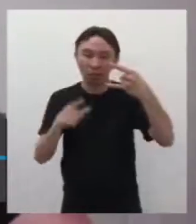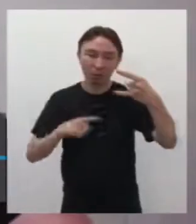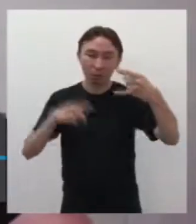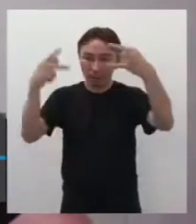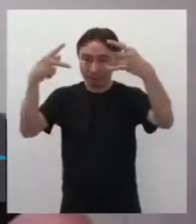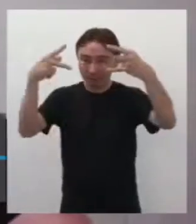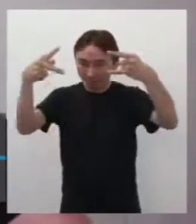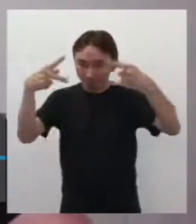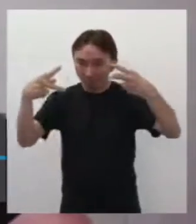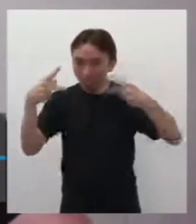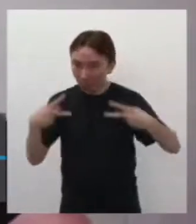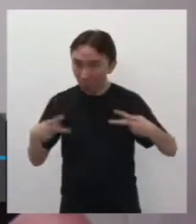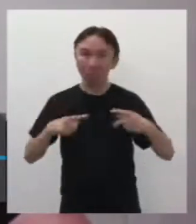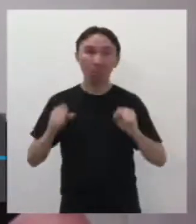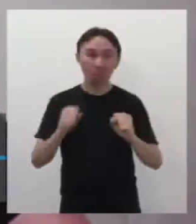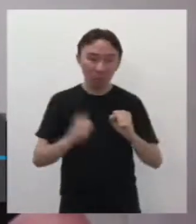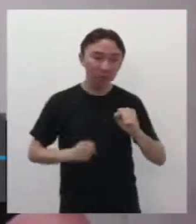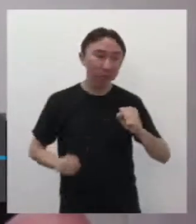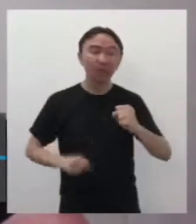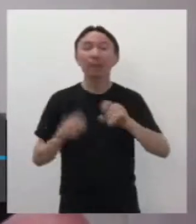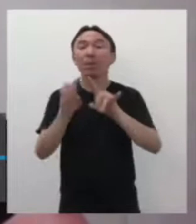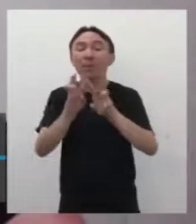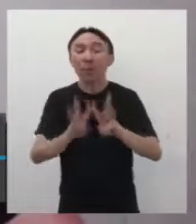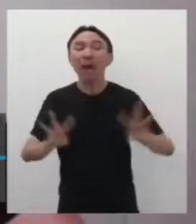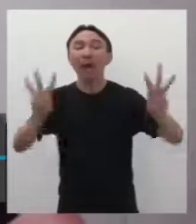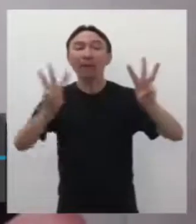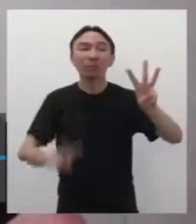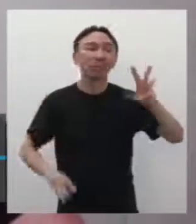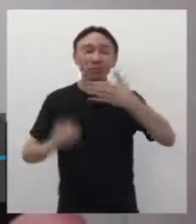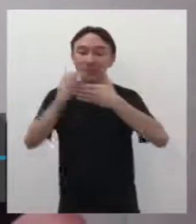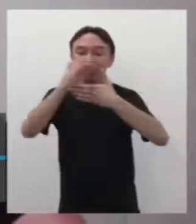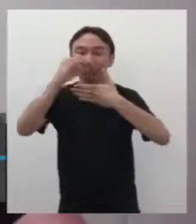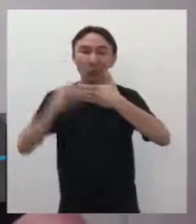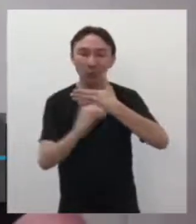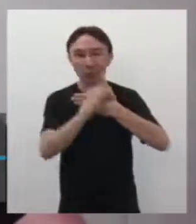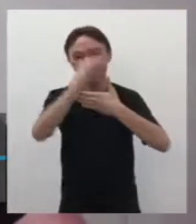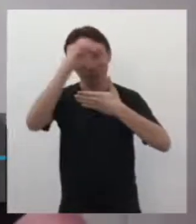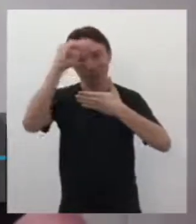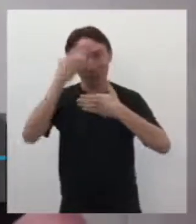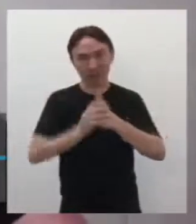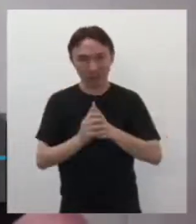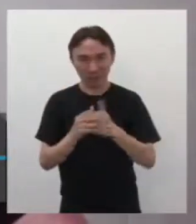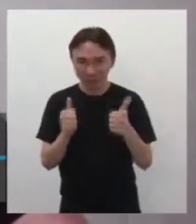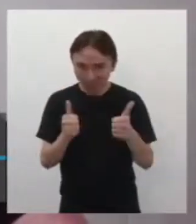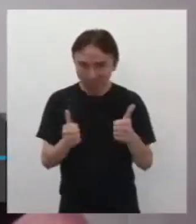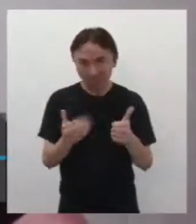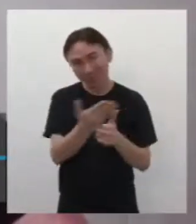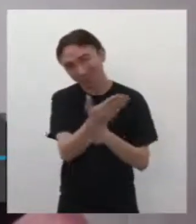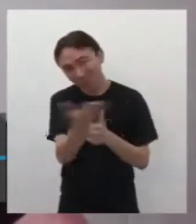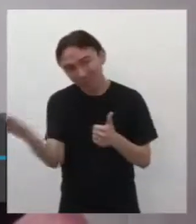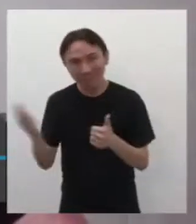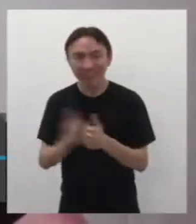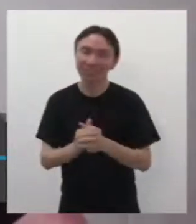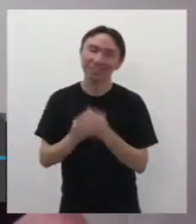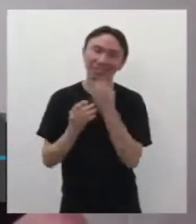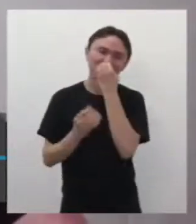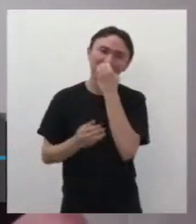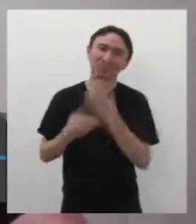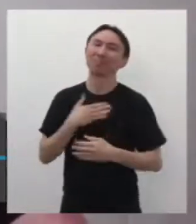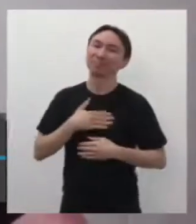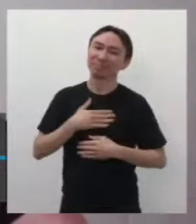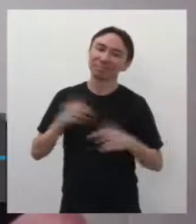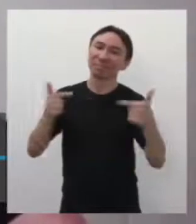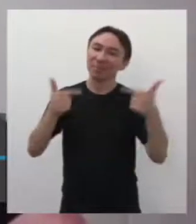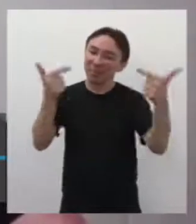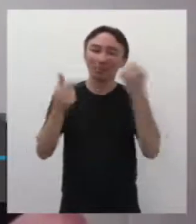no site do Centro de Mídias. Então, eu desejo a todos uma boa sorte e eu já deixo aberto aqui o meu convite. A